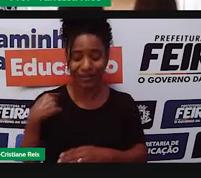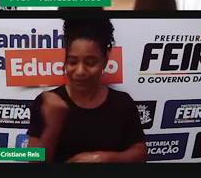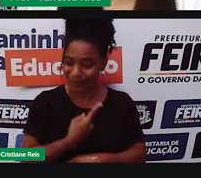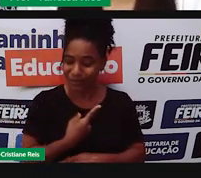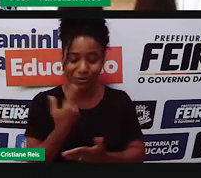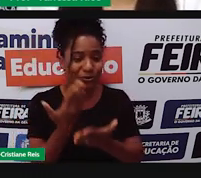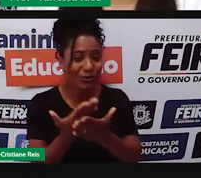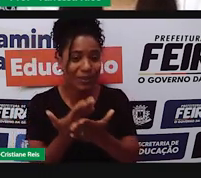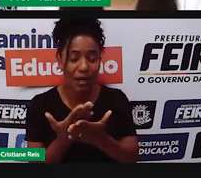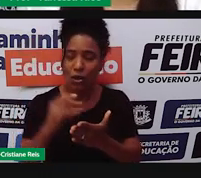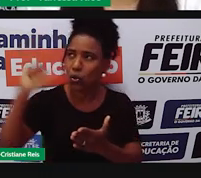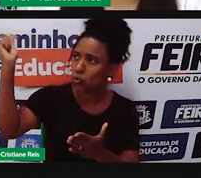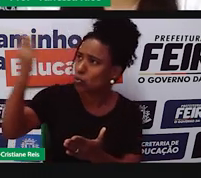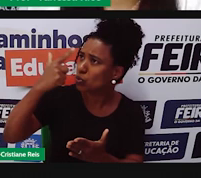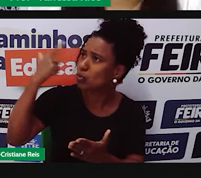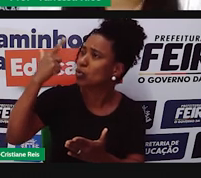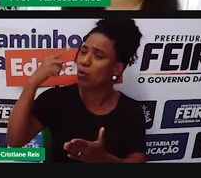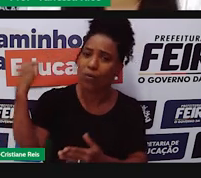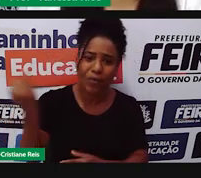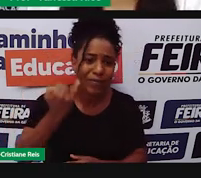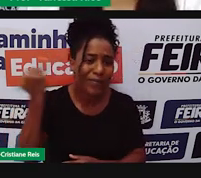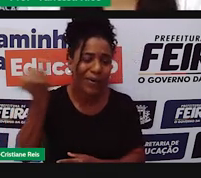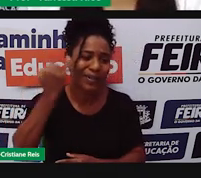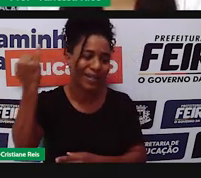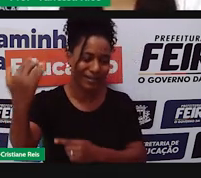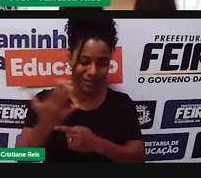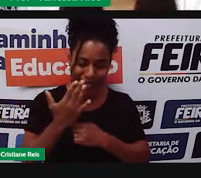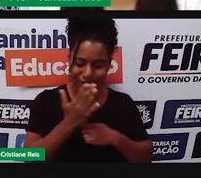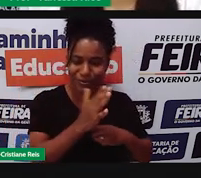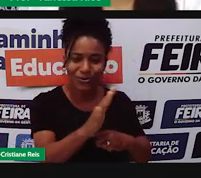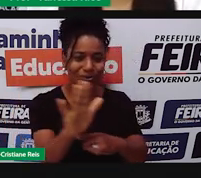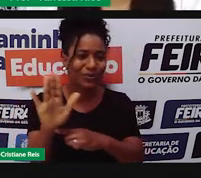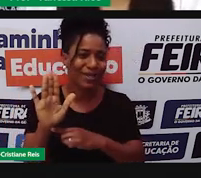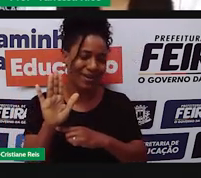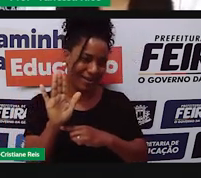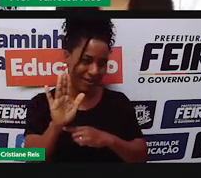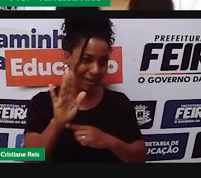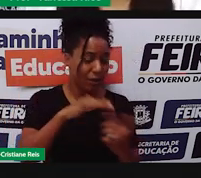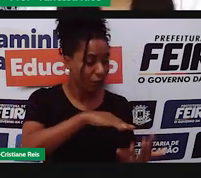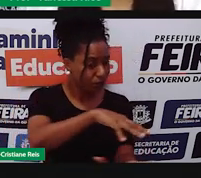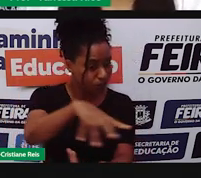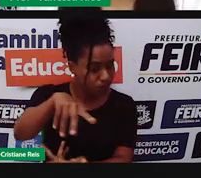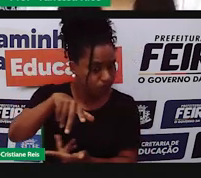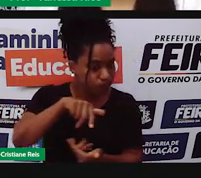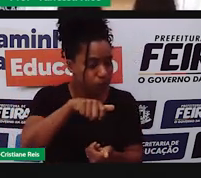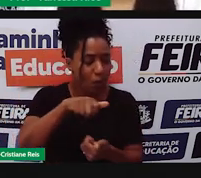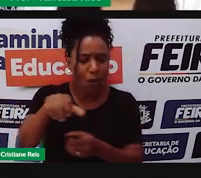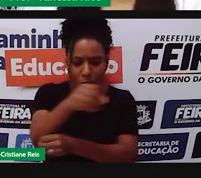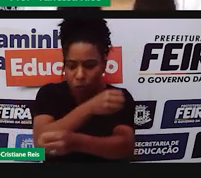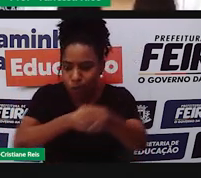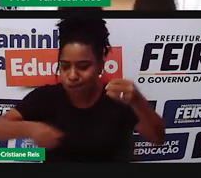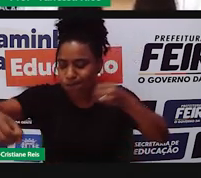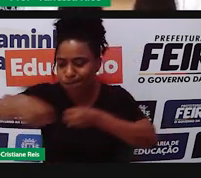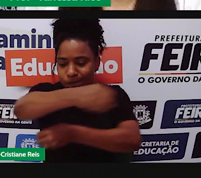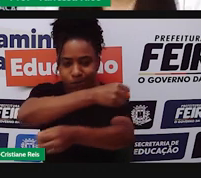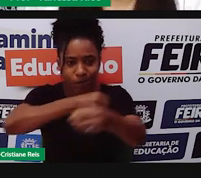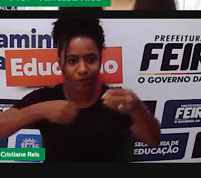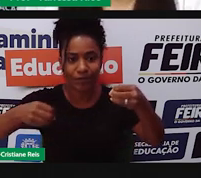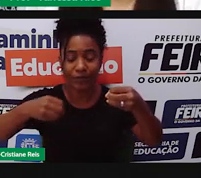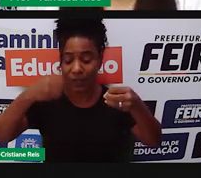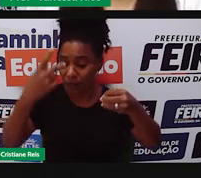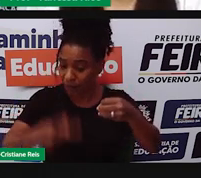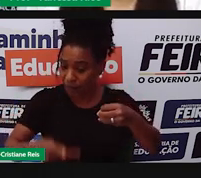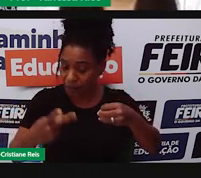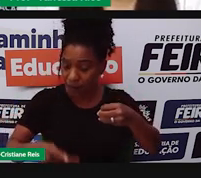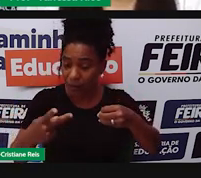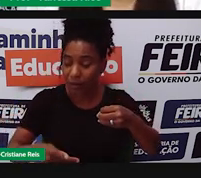para a nossa vida, enquanto manutenção da vida, né, existente tanto no nosso planeta aí, mas também toda